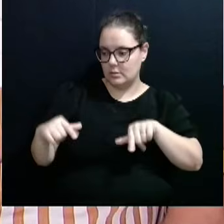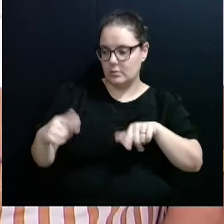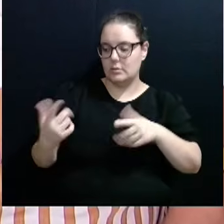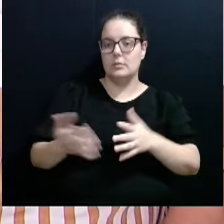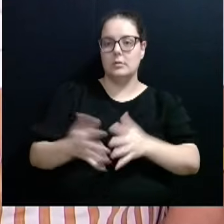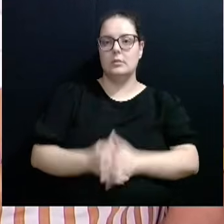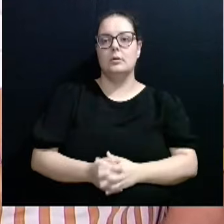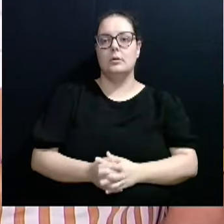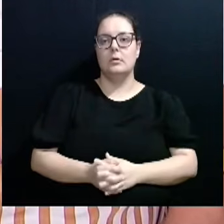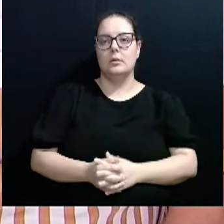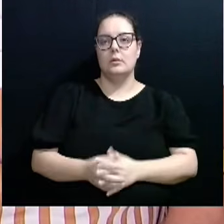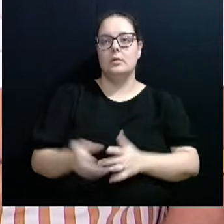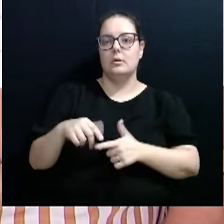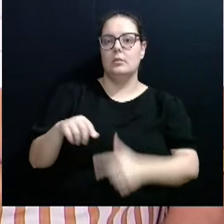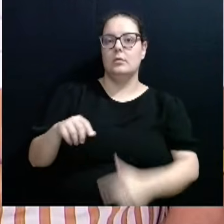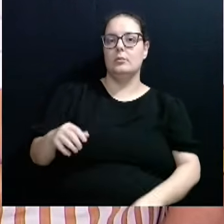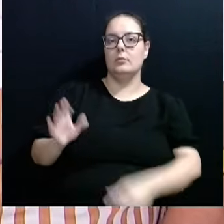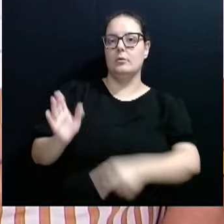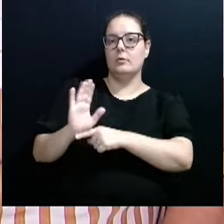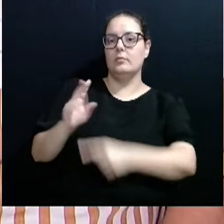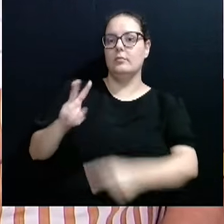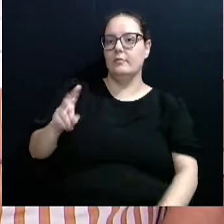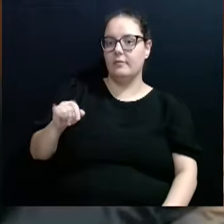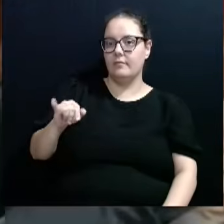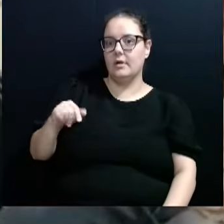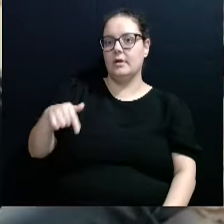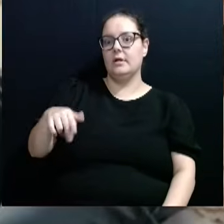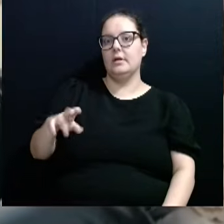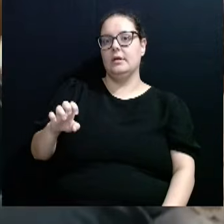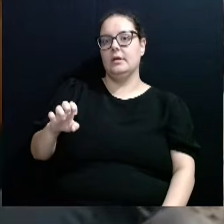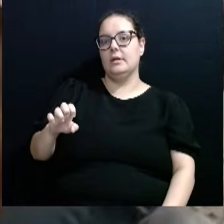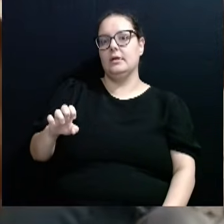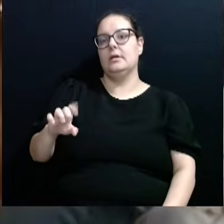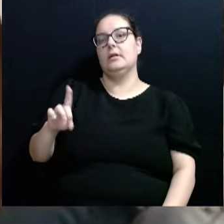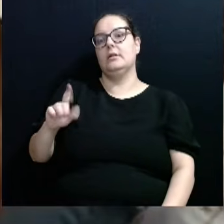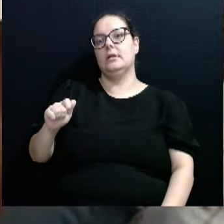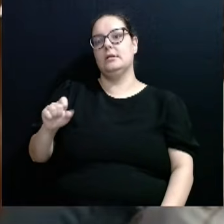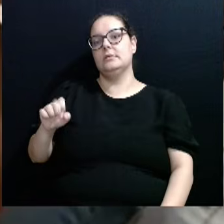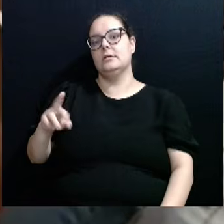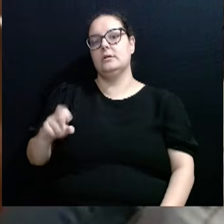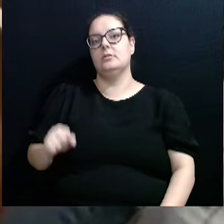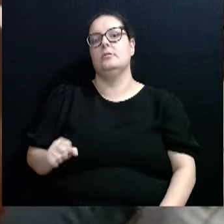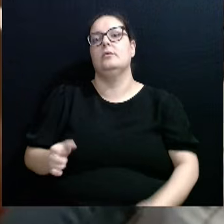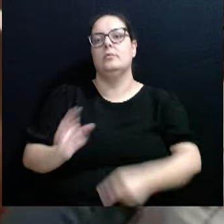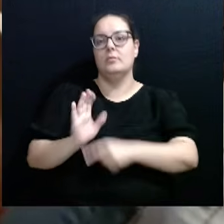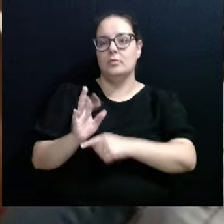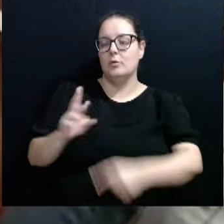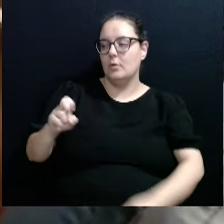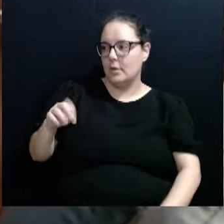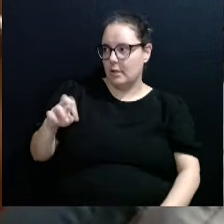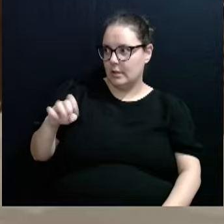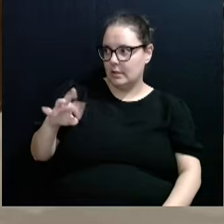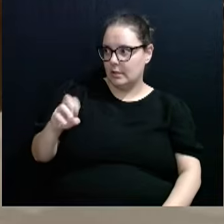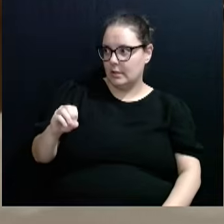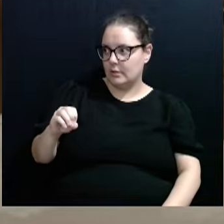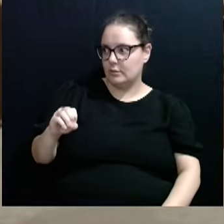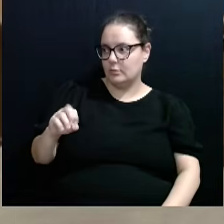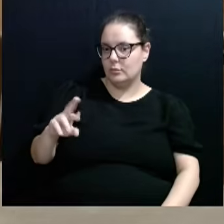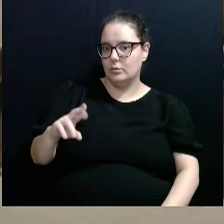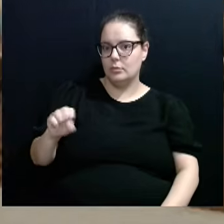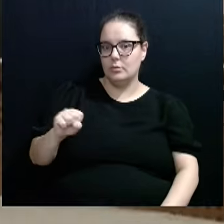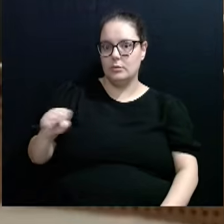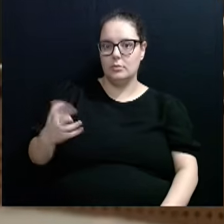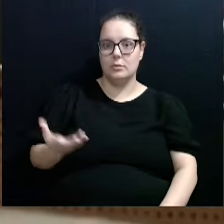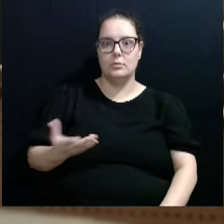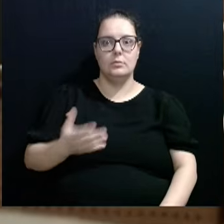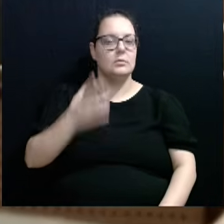Dá Certo, aluguei pro filme Da Vida do Renato Russo. Você lembra qual era a peça? Ah, o Renato Russo